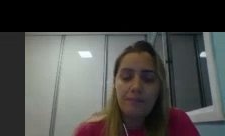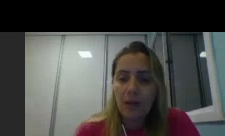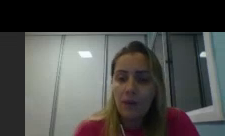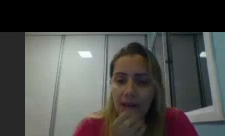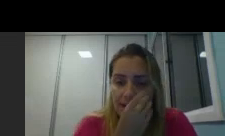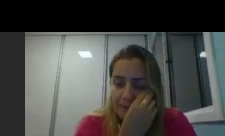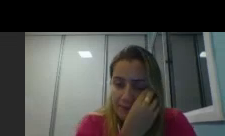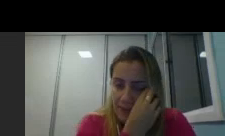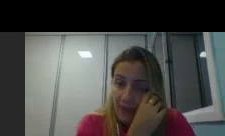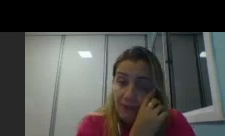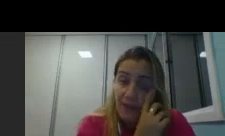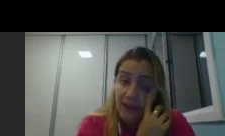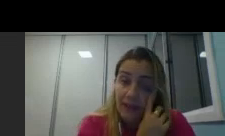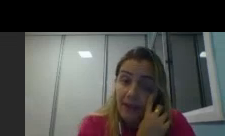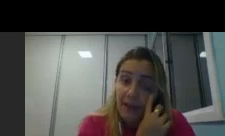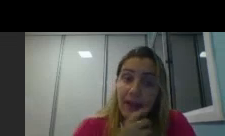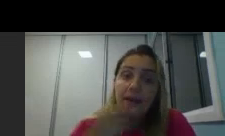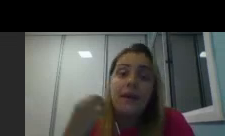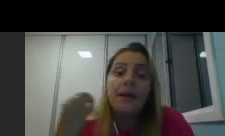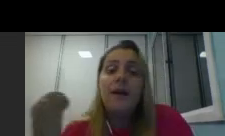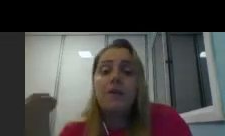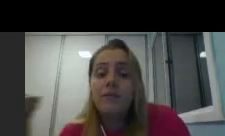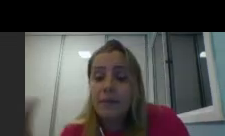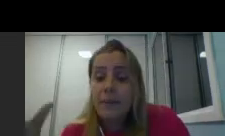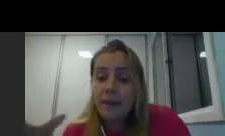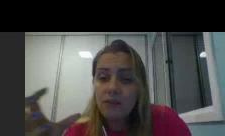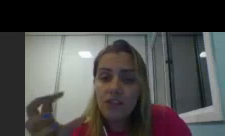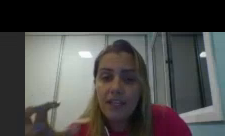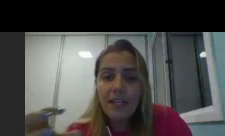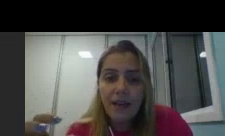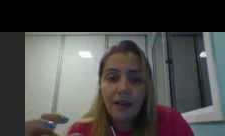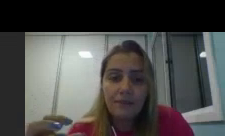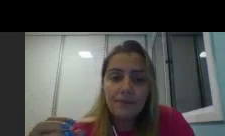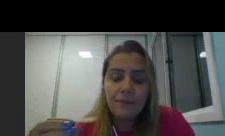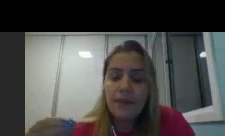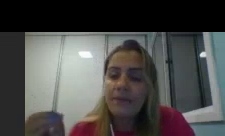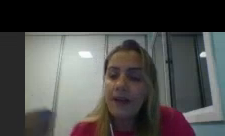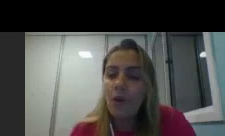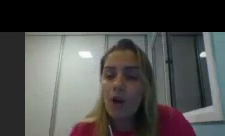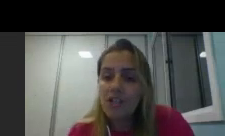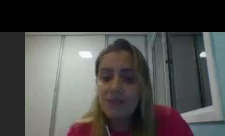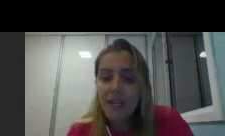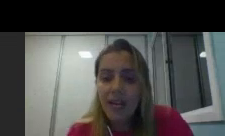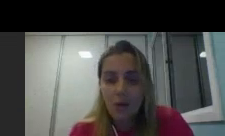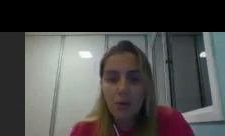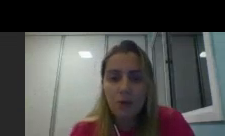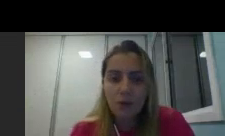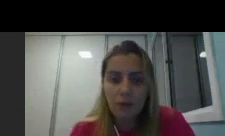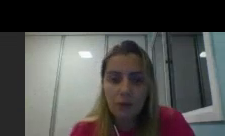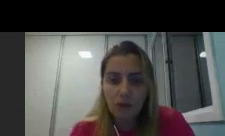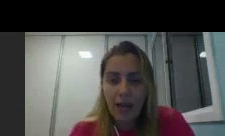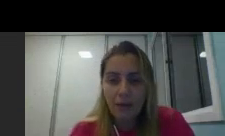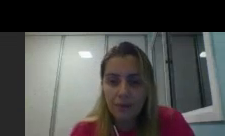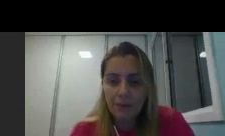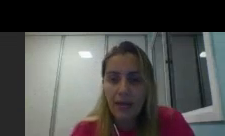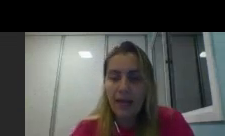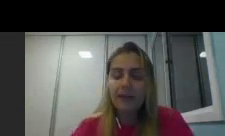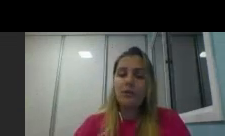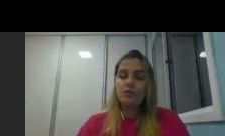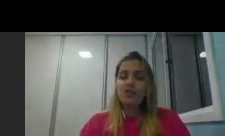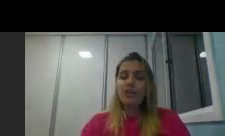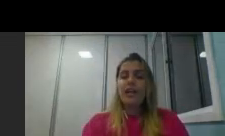genética molecular. Ele fala que é um segmento de DNA que vai codificar um produto